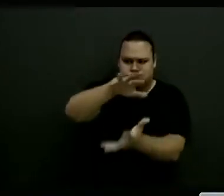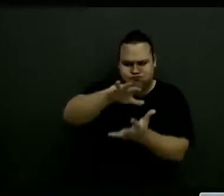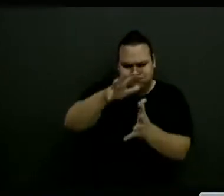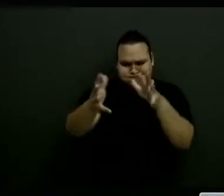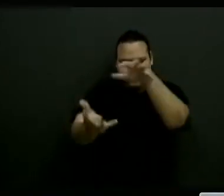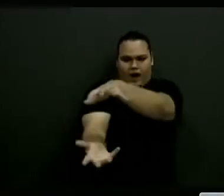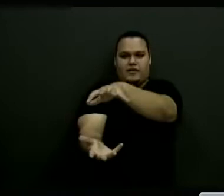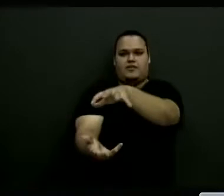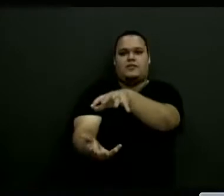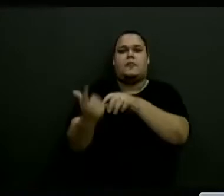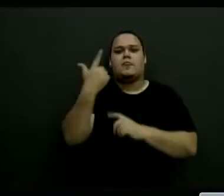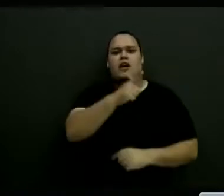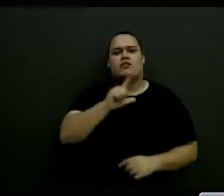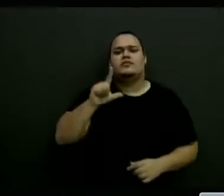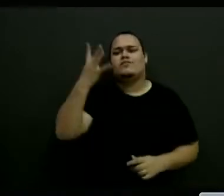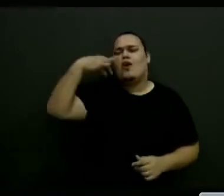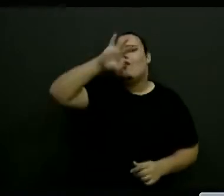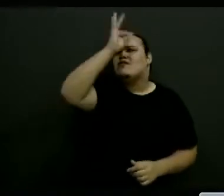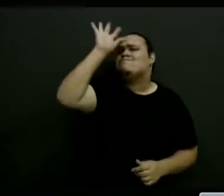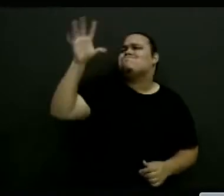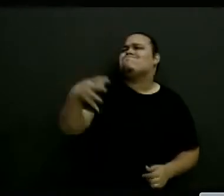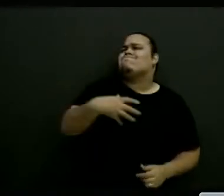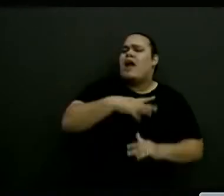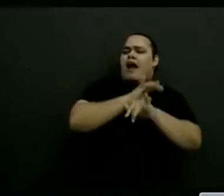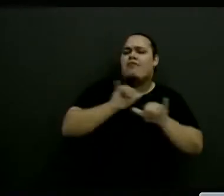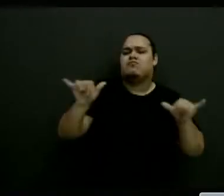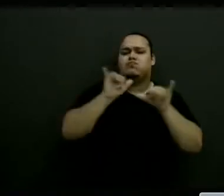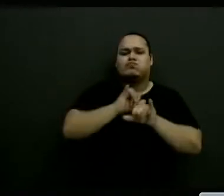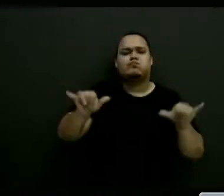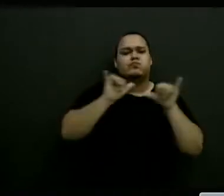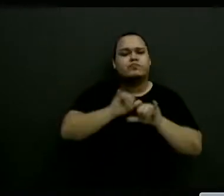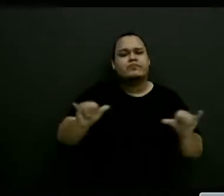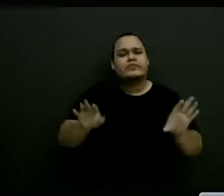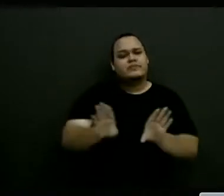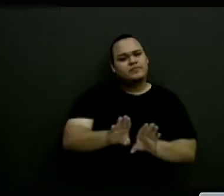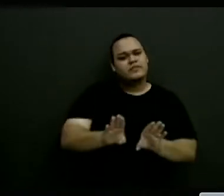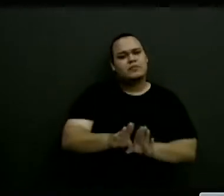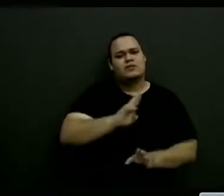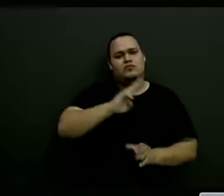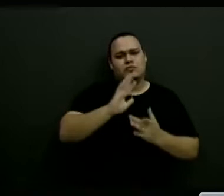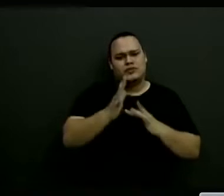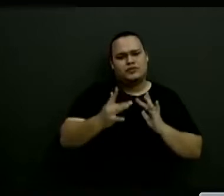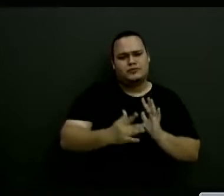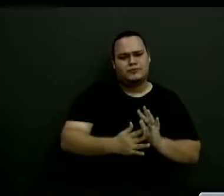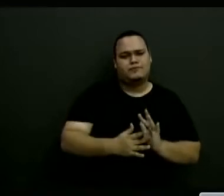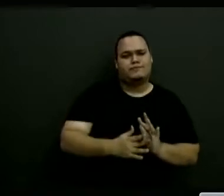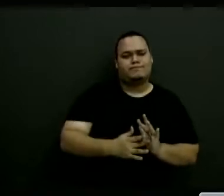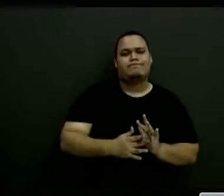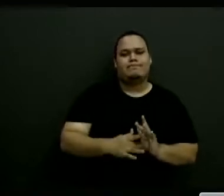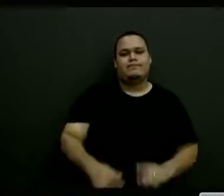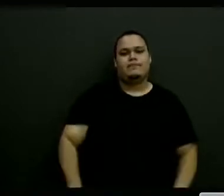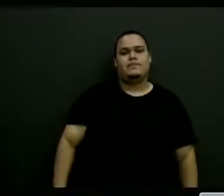preparando-a e a dinamizando para o crescimento em nome de Jesus. Um avivamento